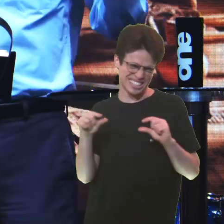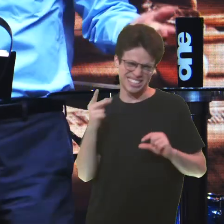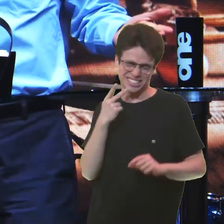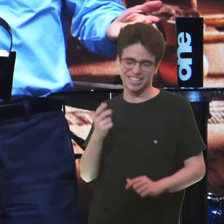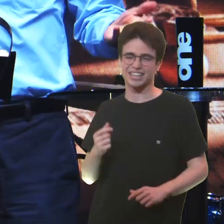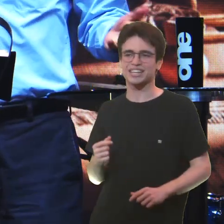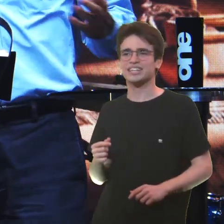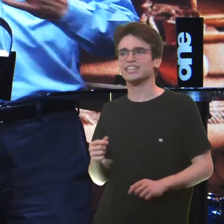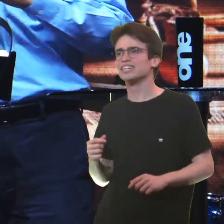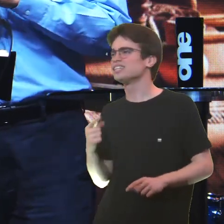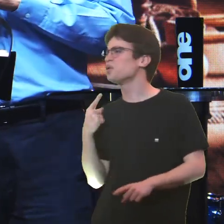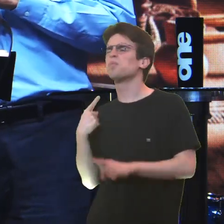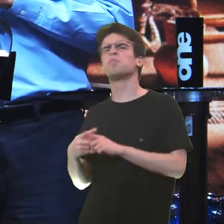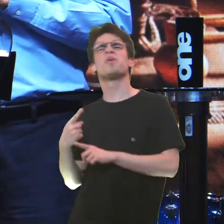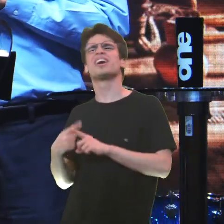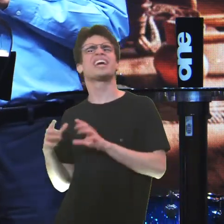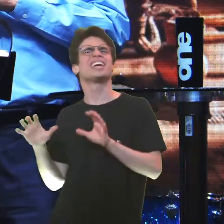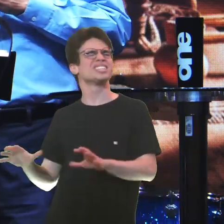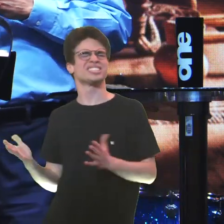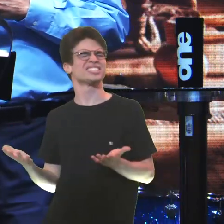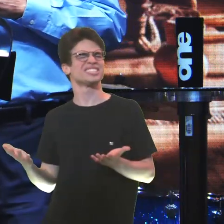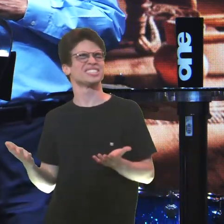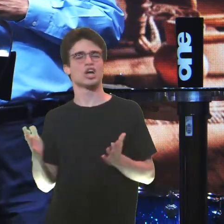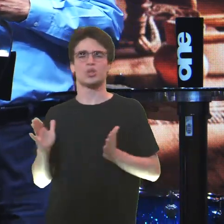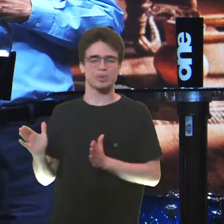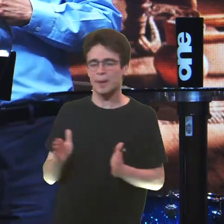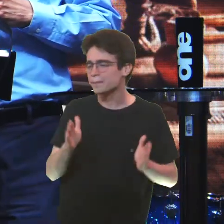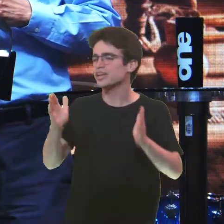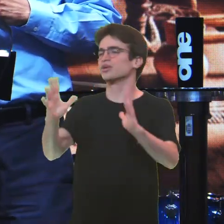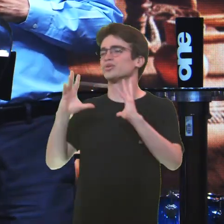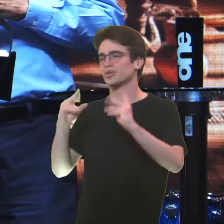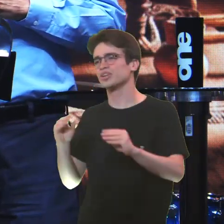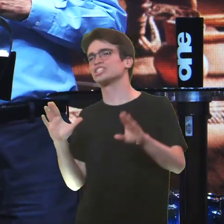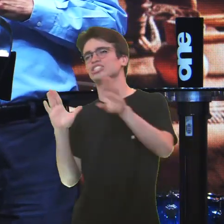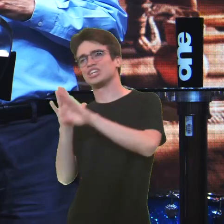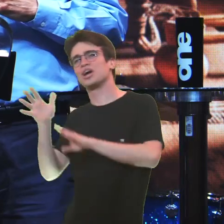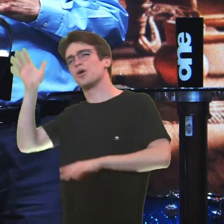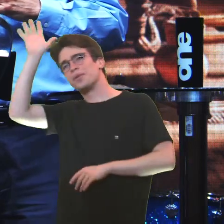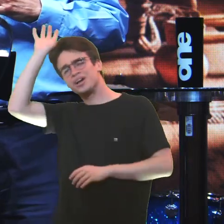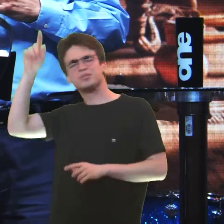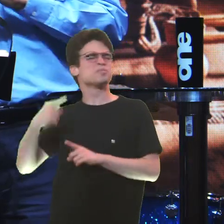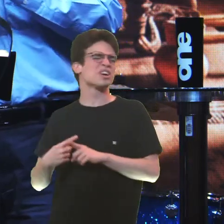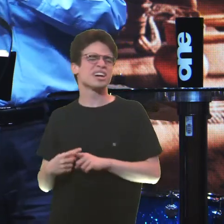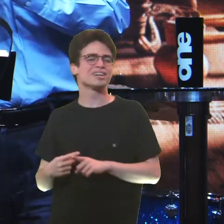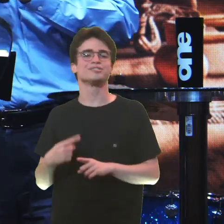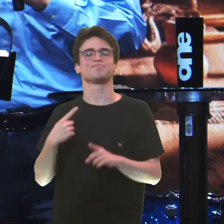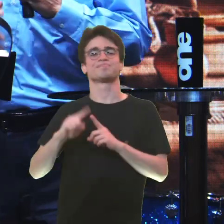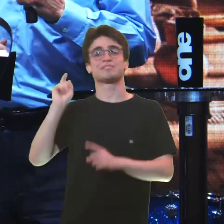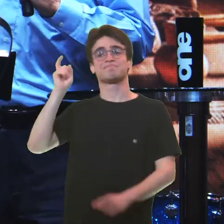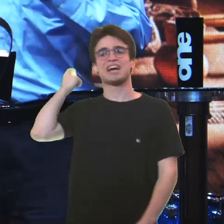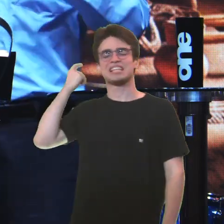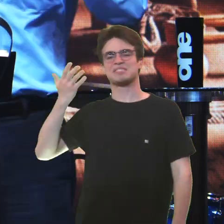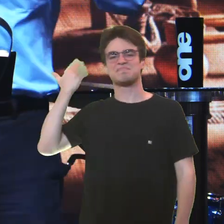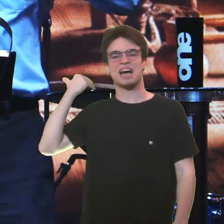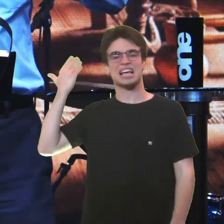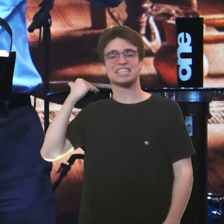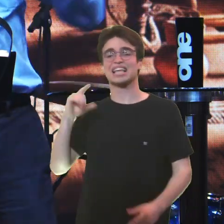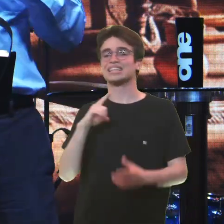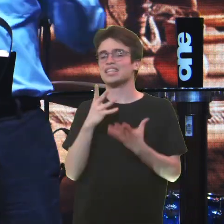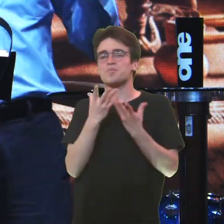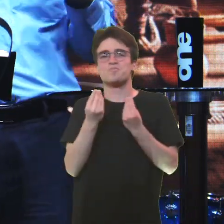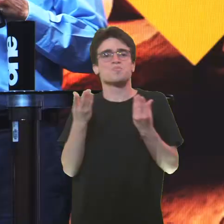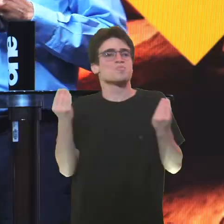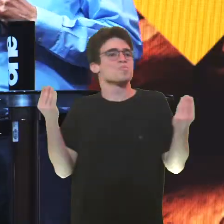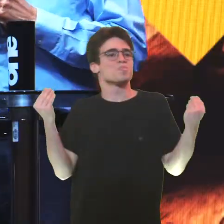porque así fue en el imperio romano. Isso é, e nós falamos isso porque era dessa forma no Império Romano. Los romanos construyeron caminos por